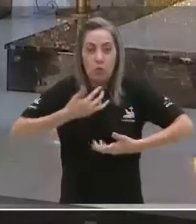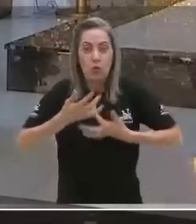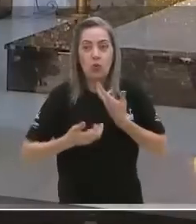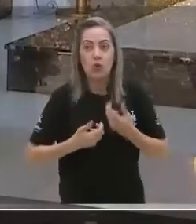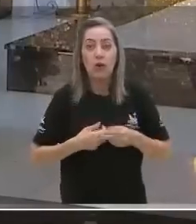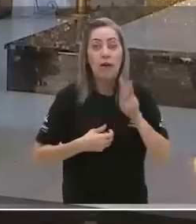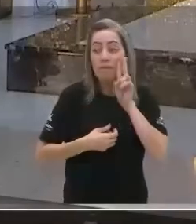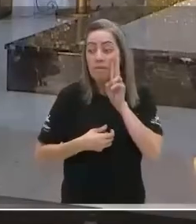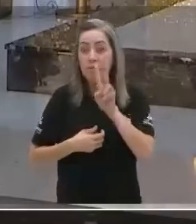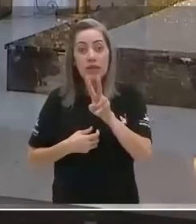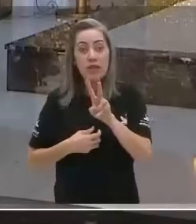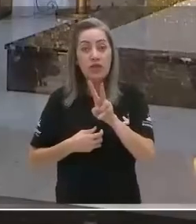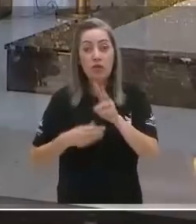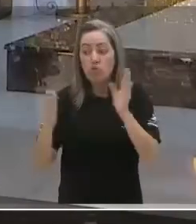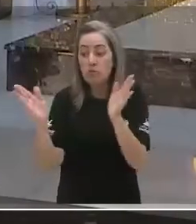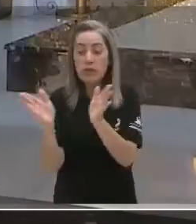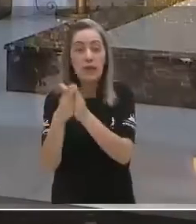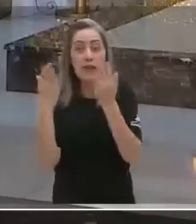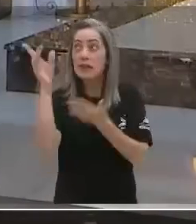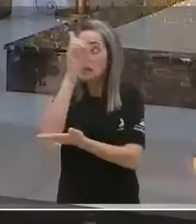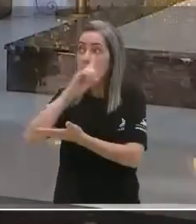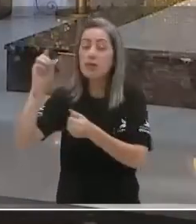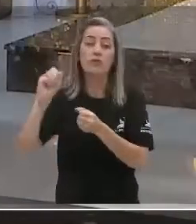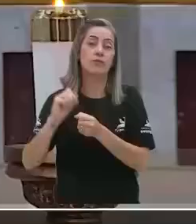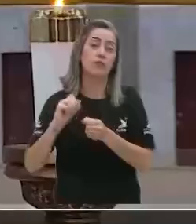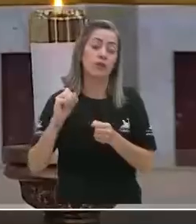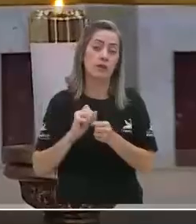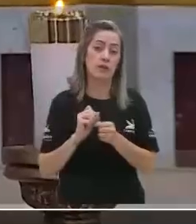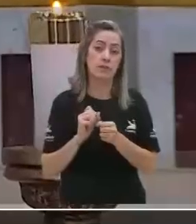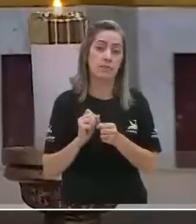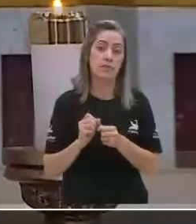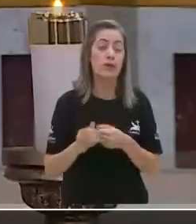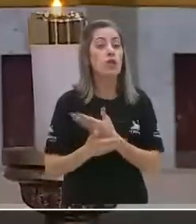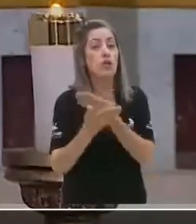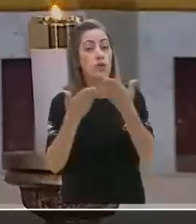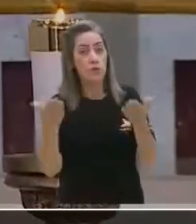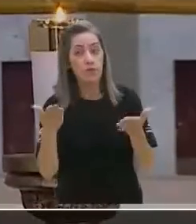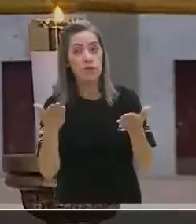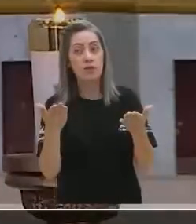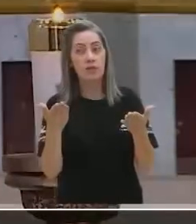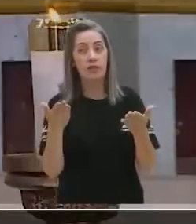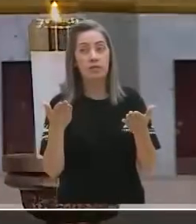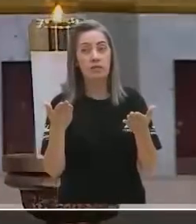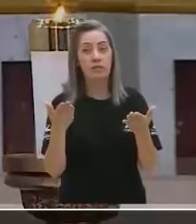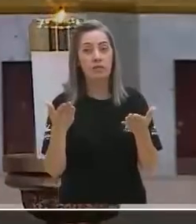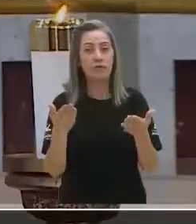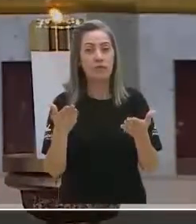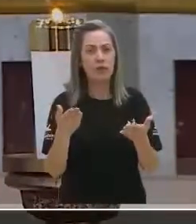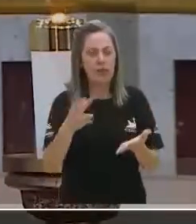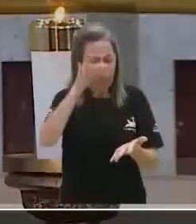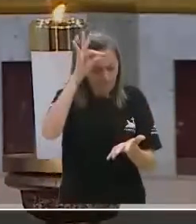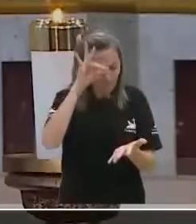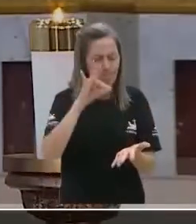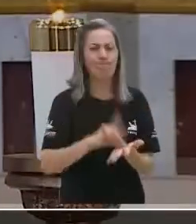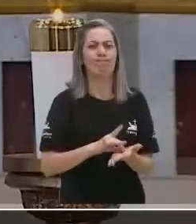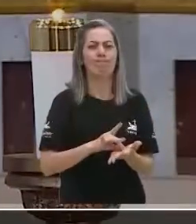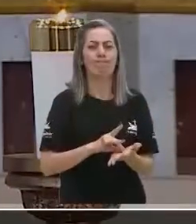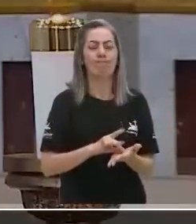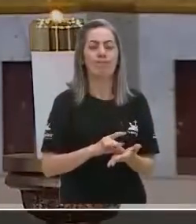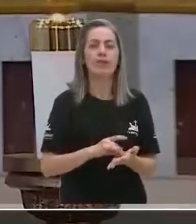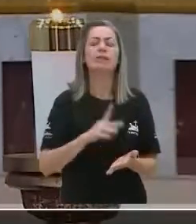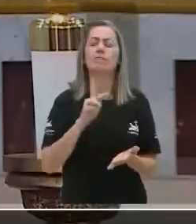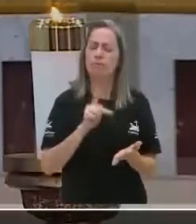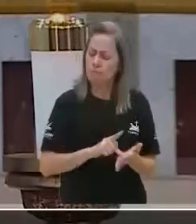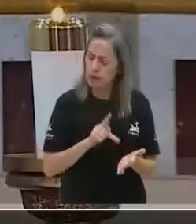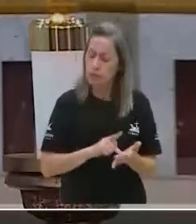os milagres que Deus opera e você vai estar convicto de que